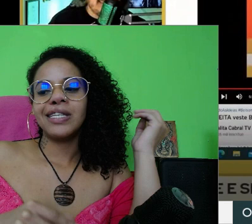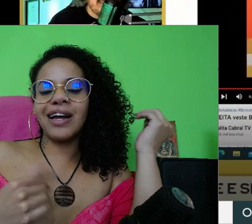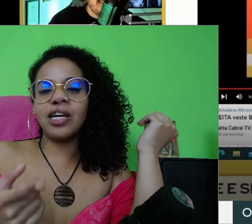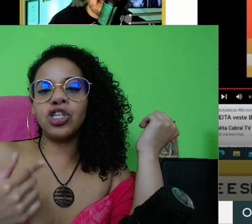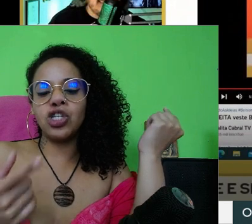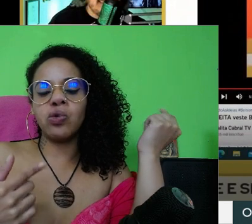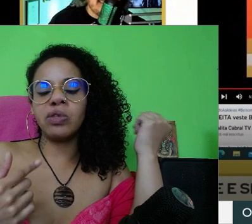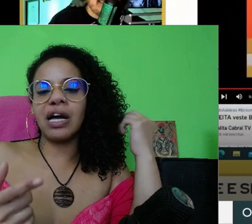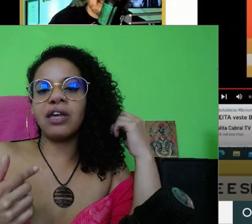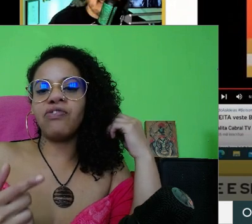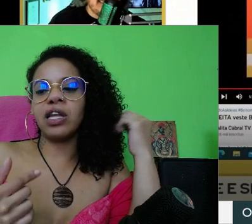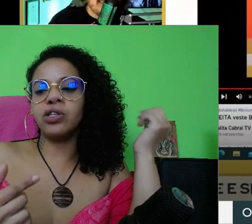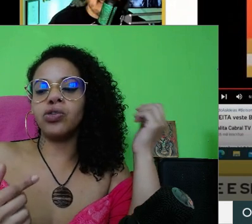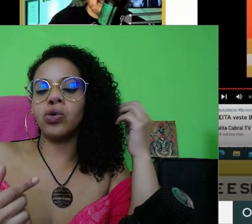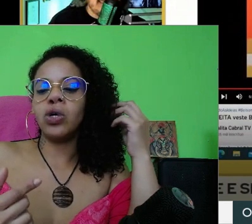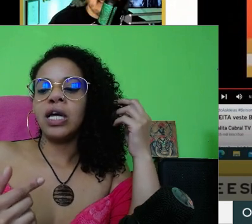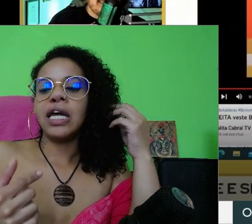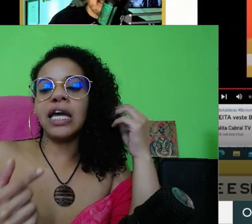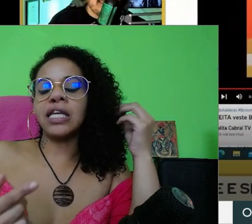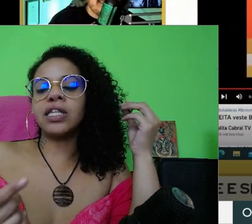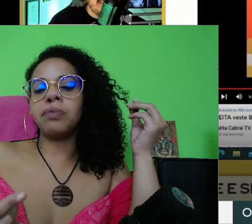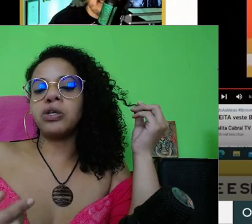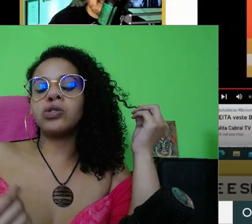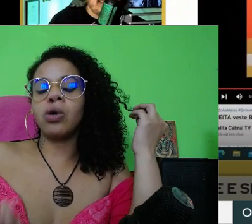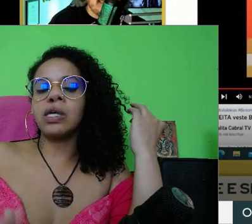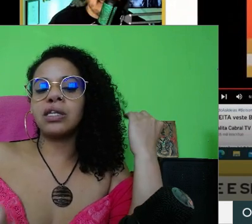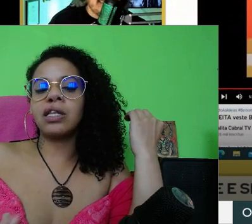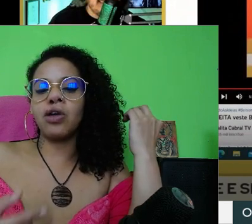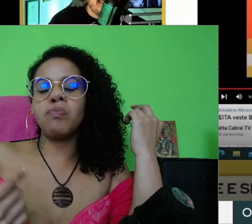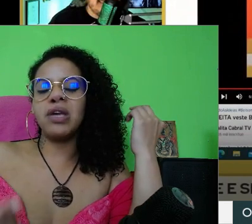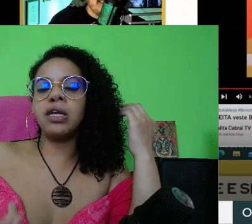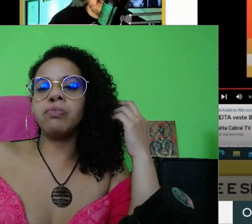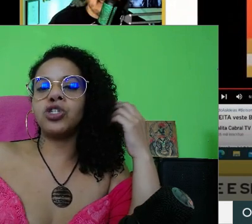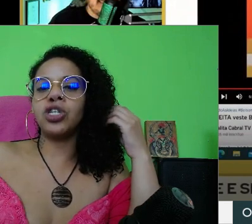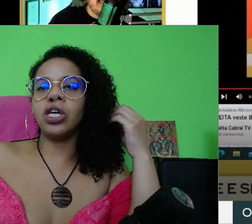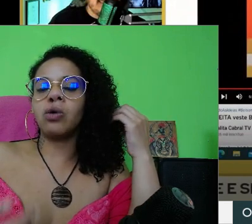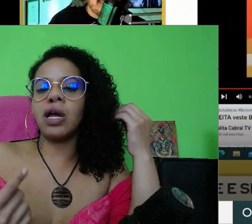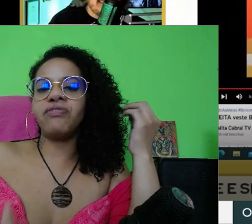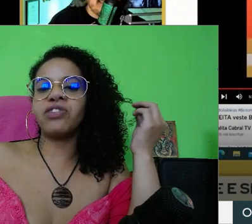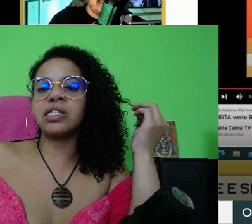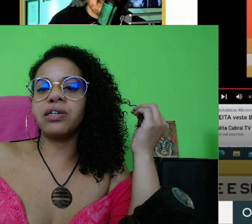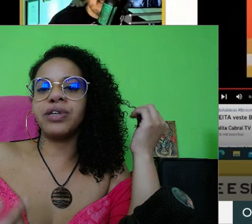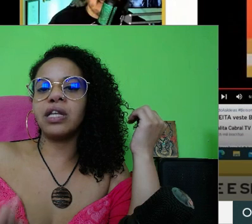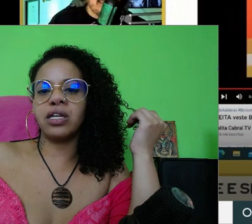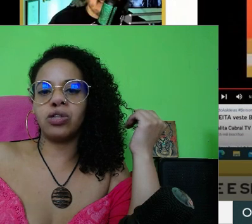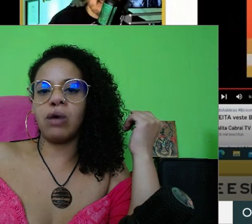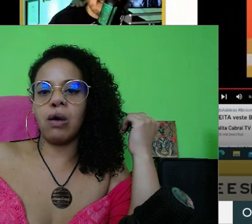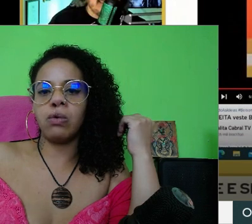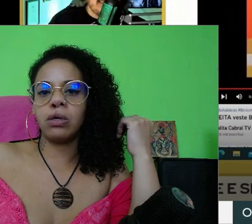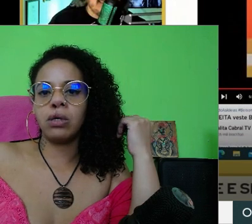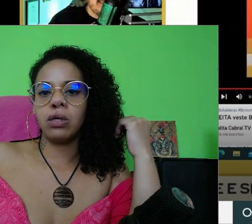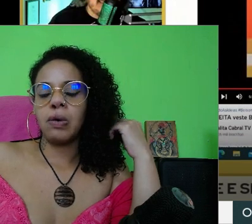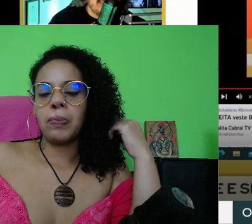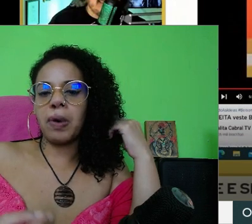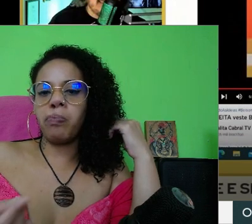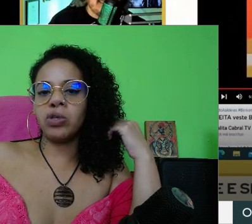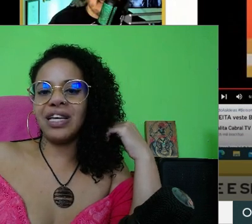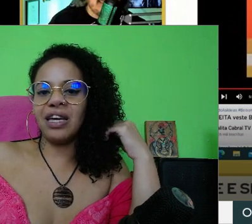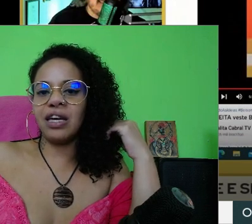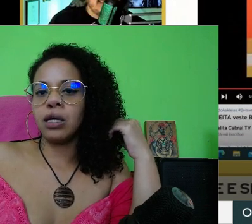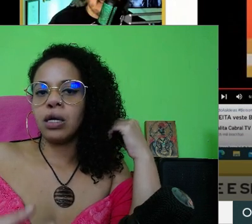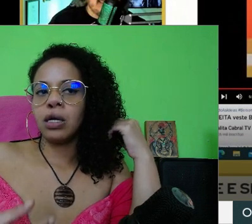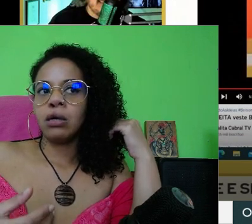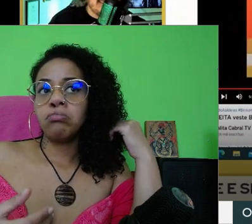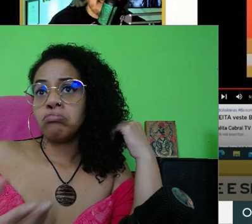Será que a gente não tá aqui falando entre pessoas que tem no mínimo de qualificação intelectual para